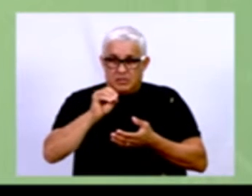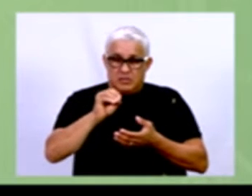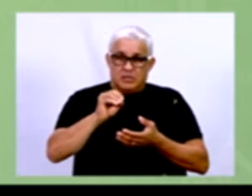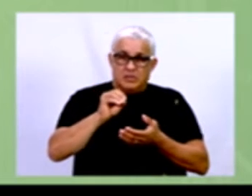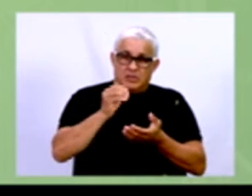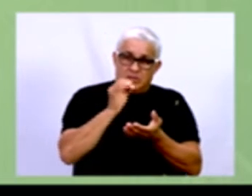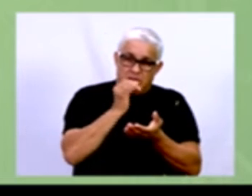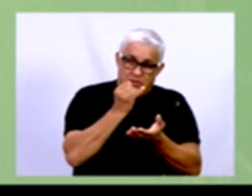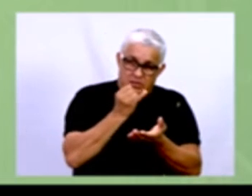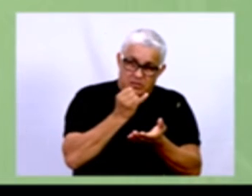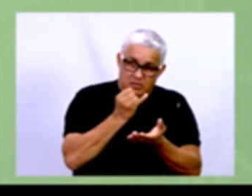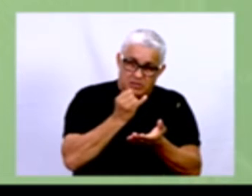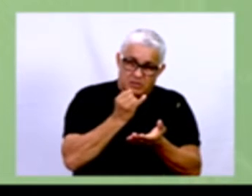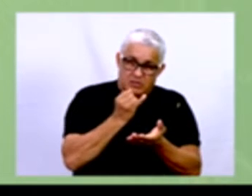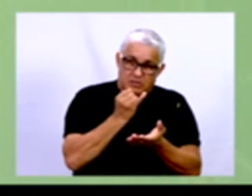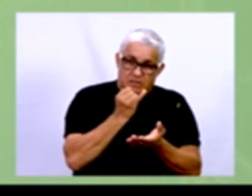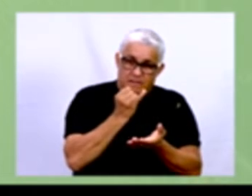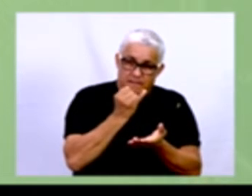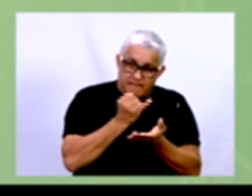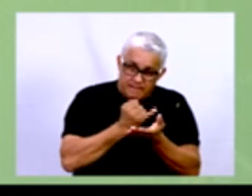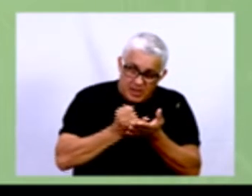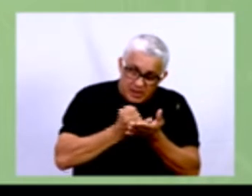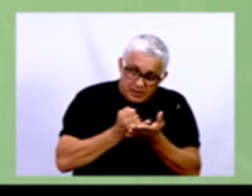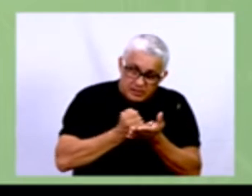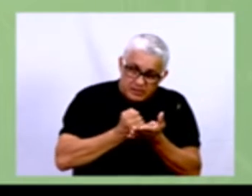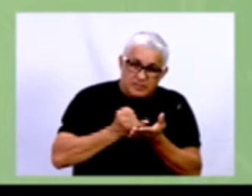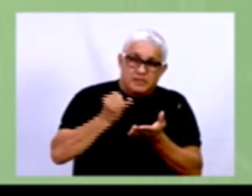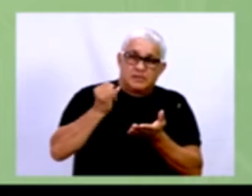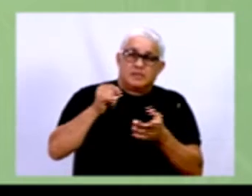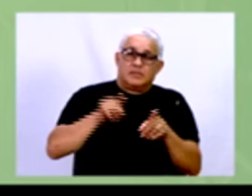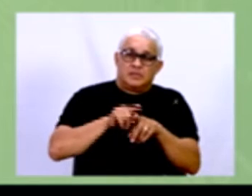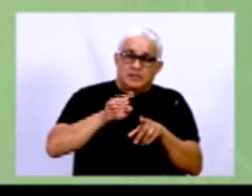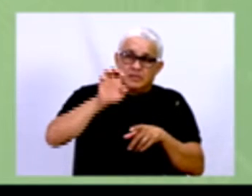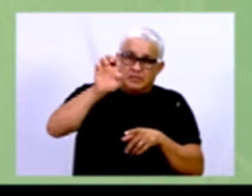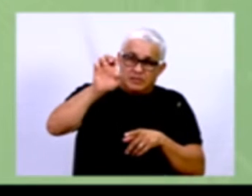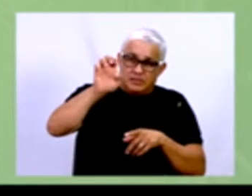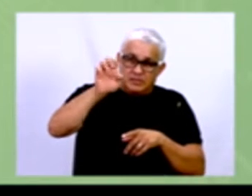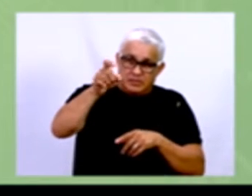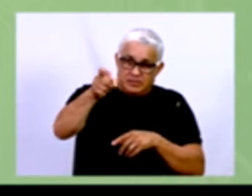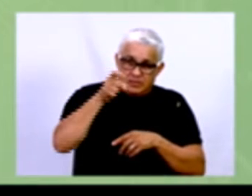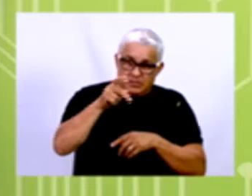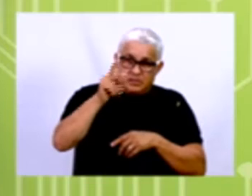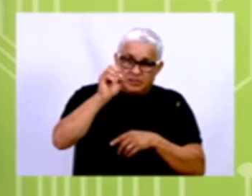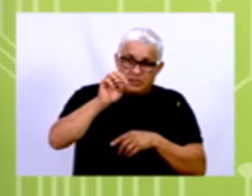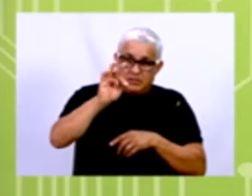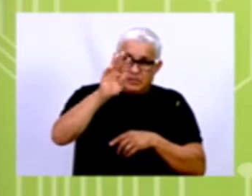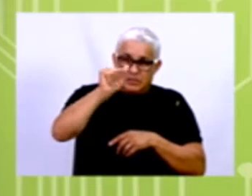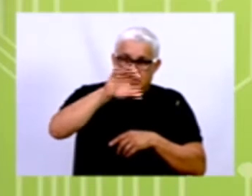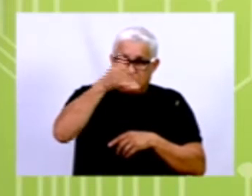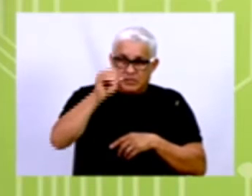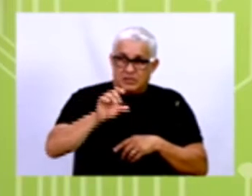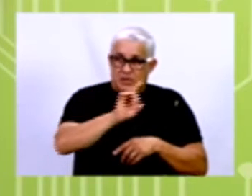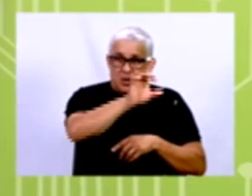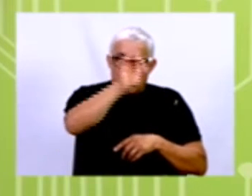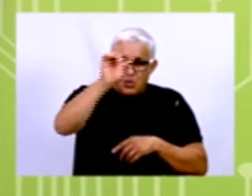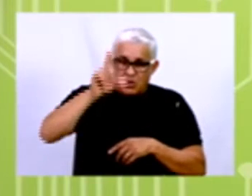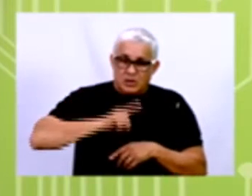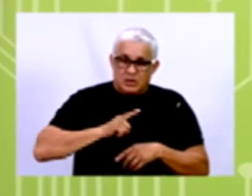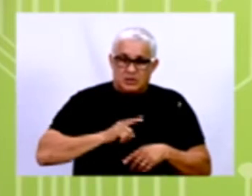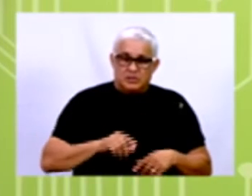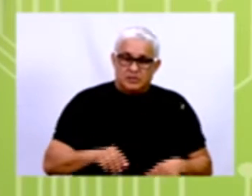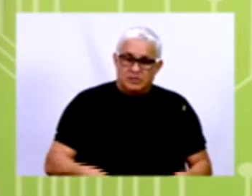as exportações. Pois bem, a política cambial, veja que para cada um dos vazamentos que o